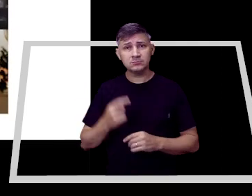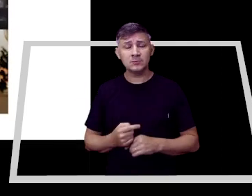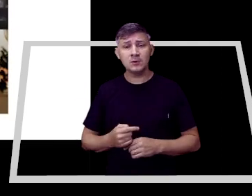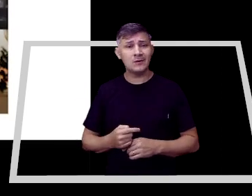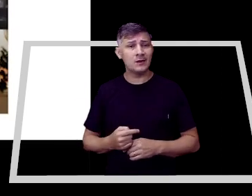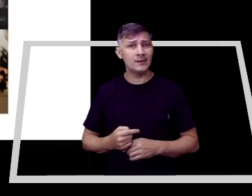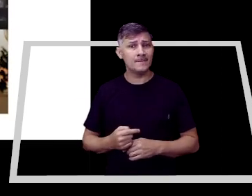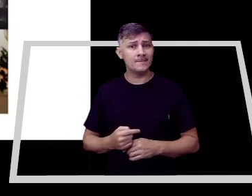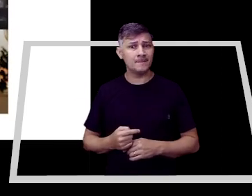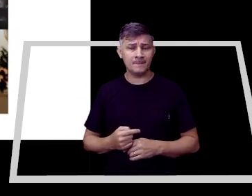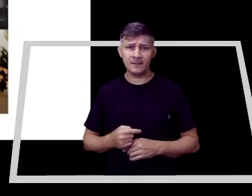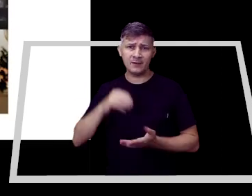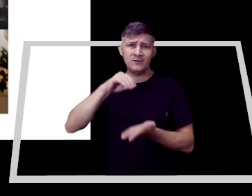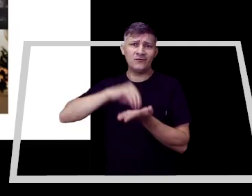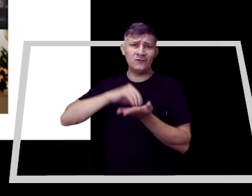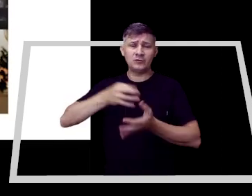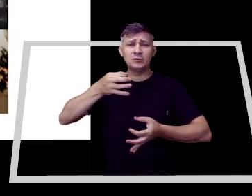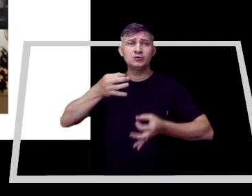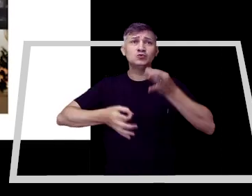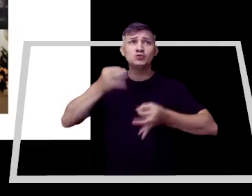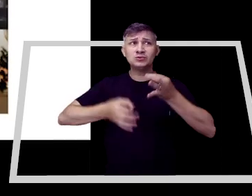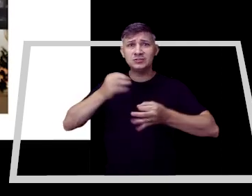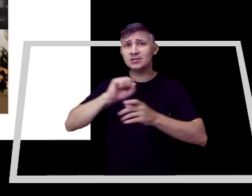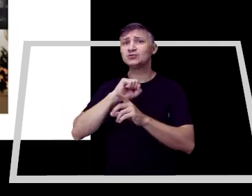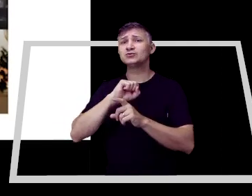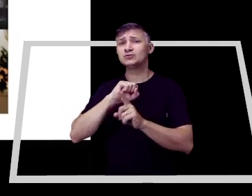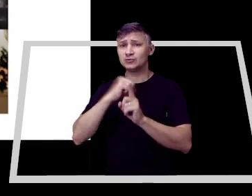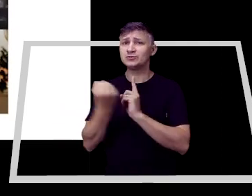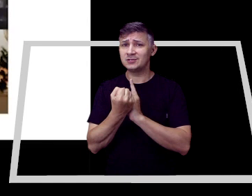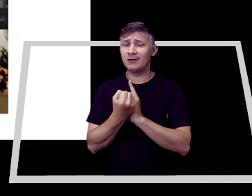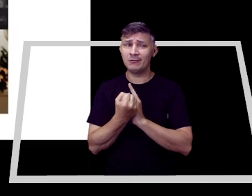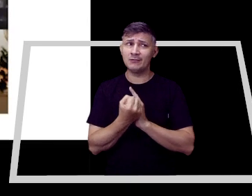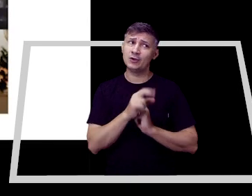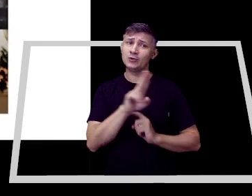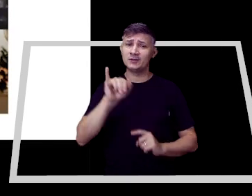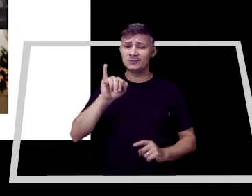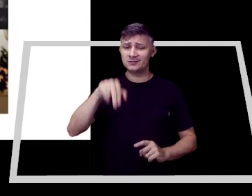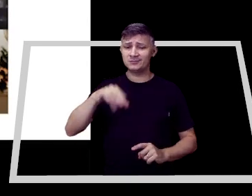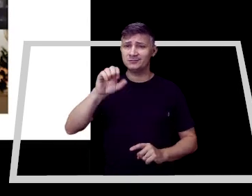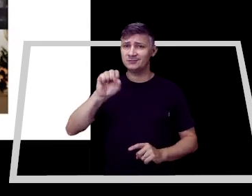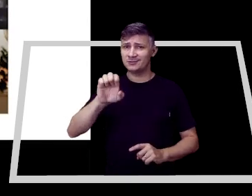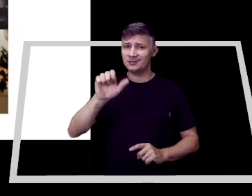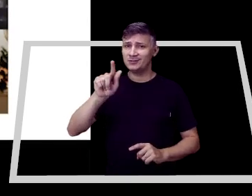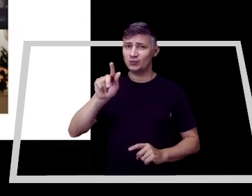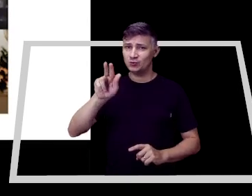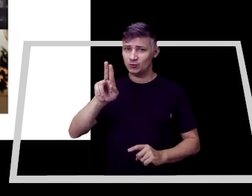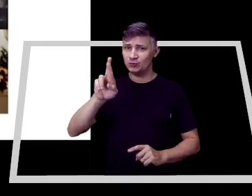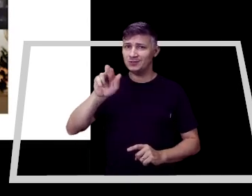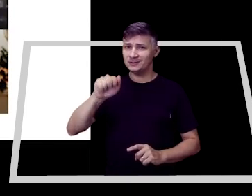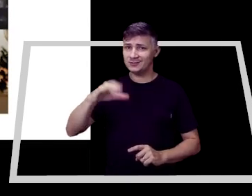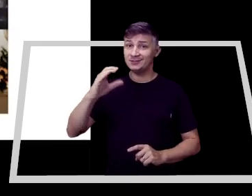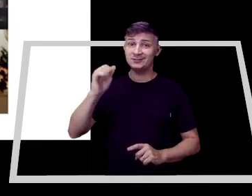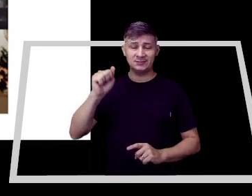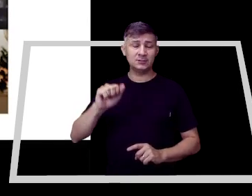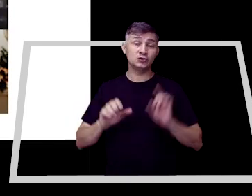chama a injustiça social de insegurança. E justamente a questão da injustiça social era apenas